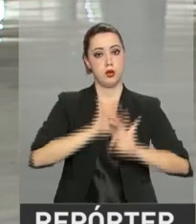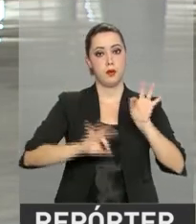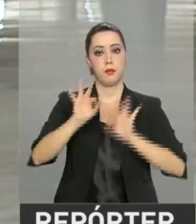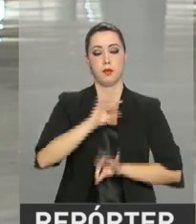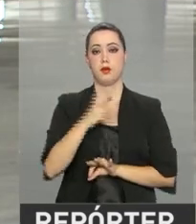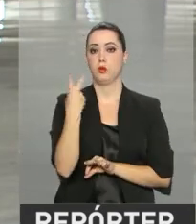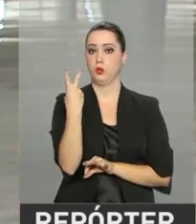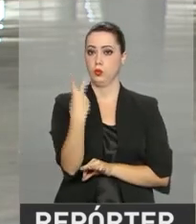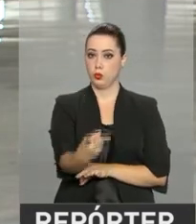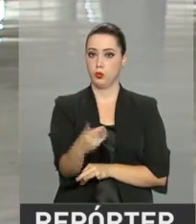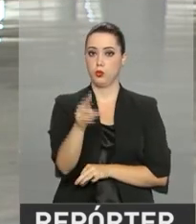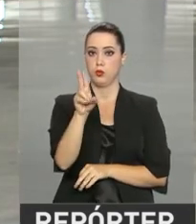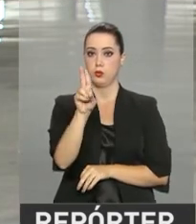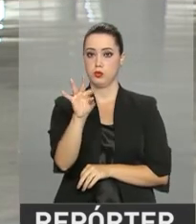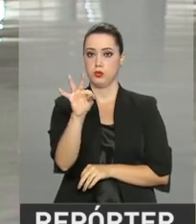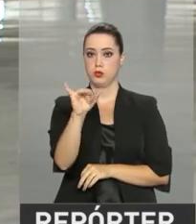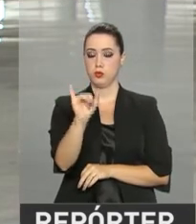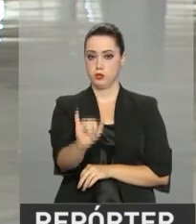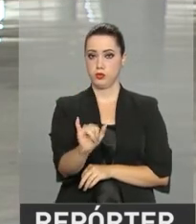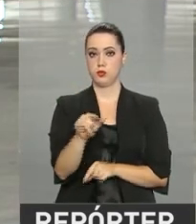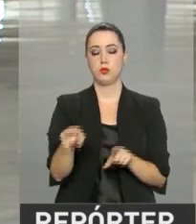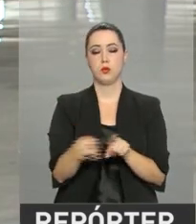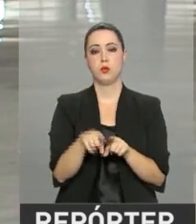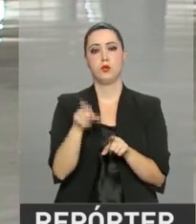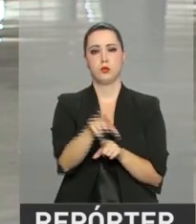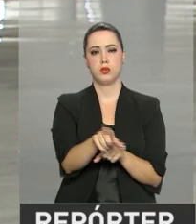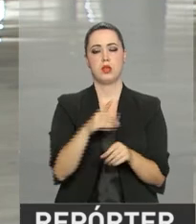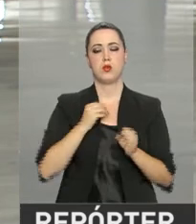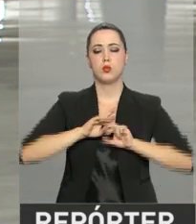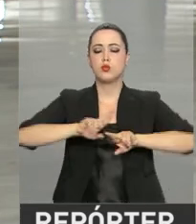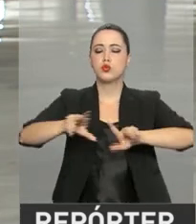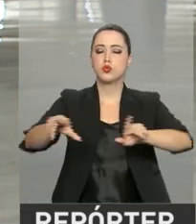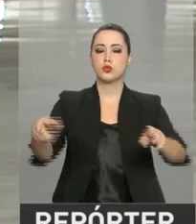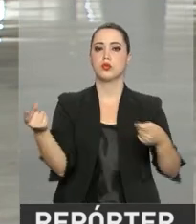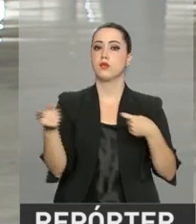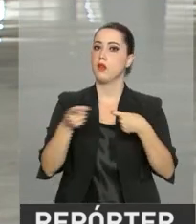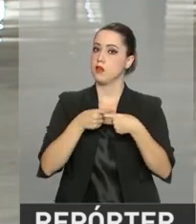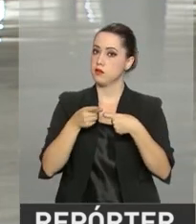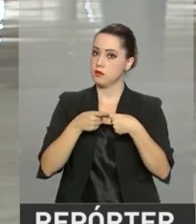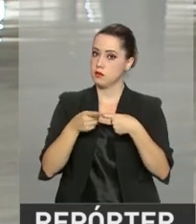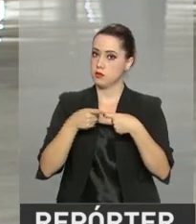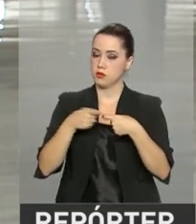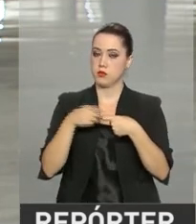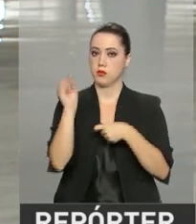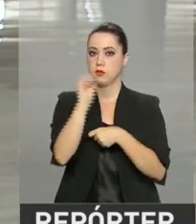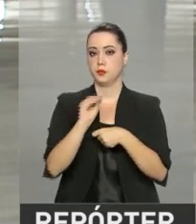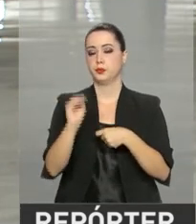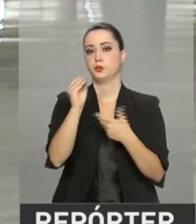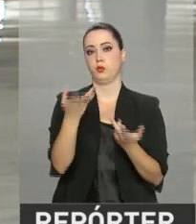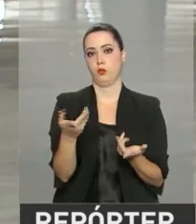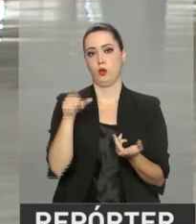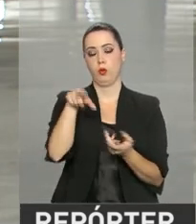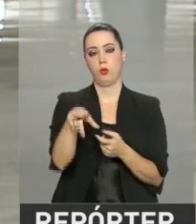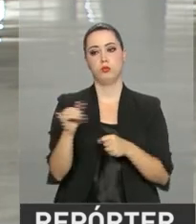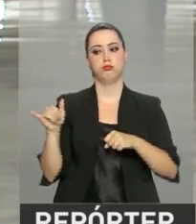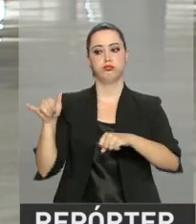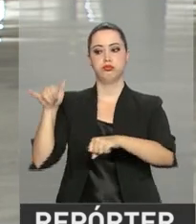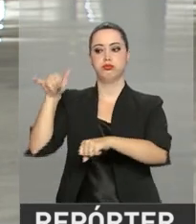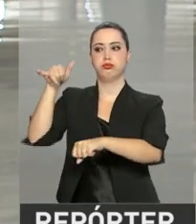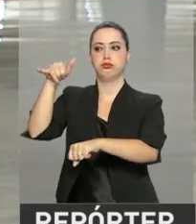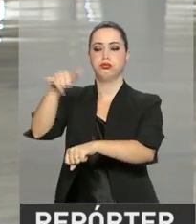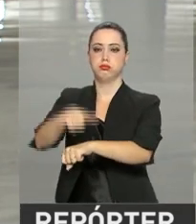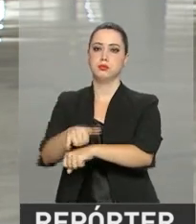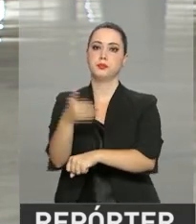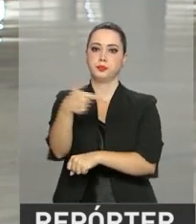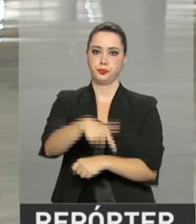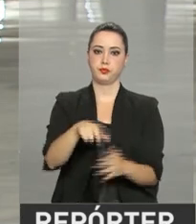móveis com acompanhamento de médicos da chapecoense da fab especializados em transporte aeromédico e aqui no palácio do planalto o